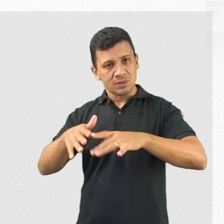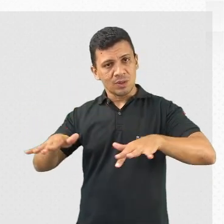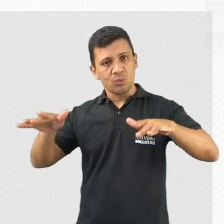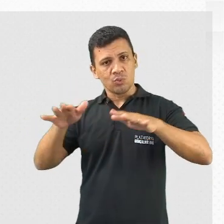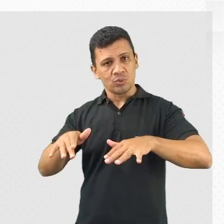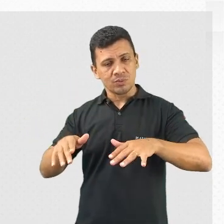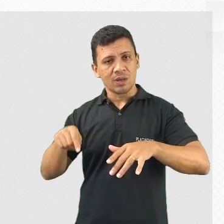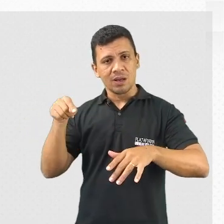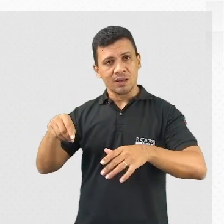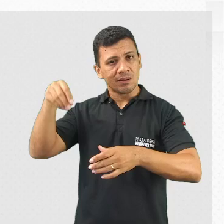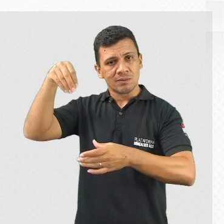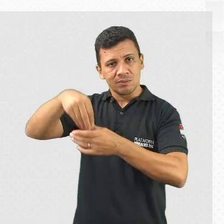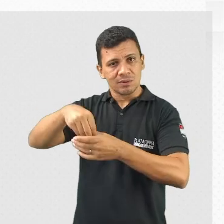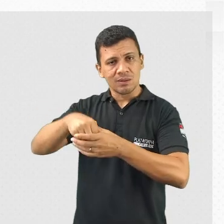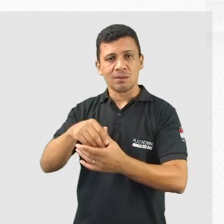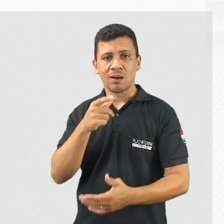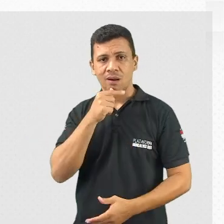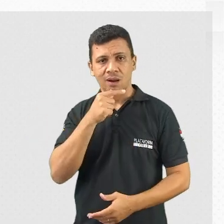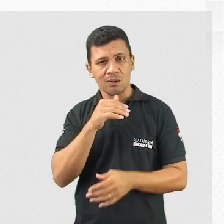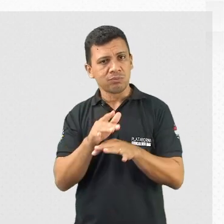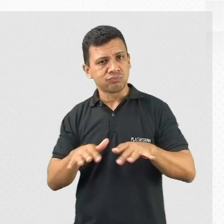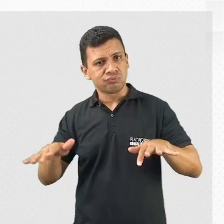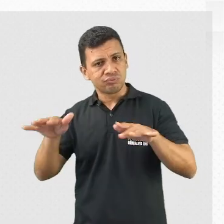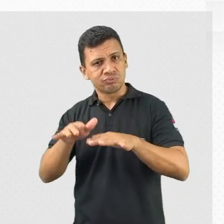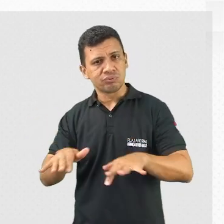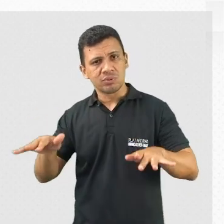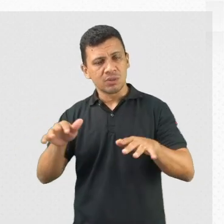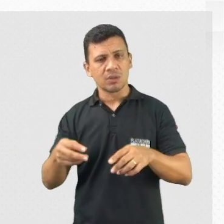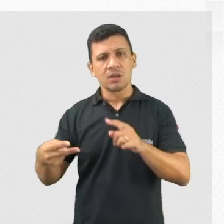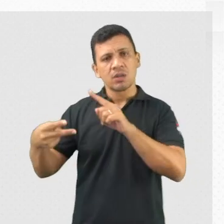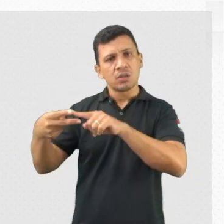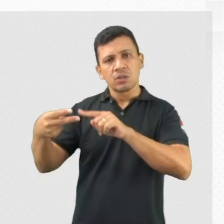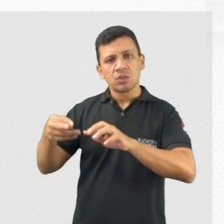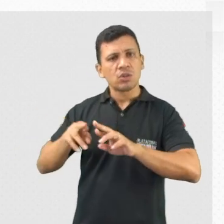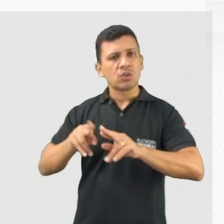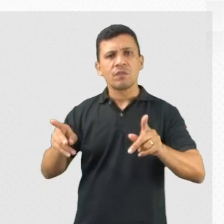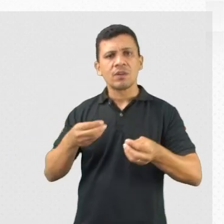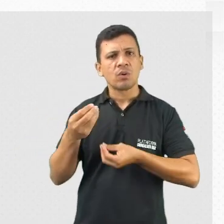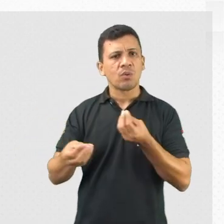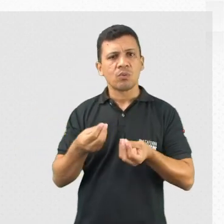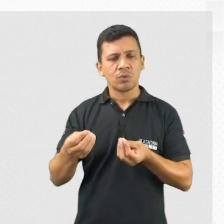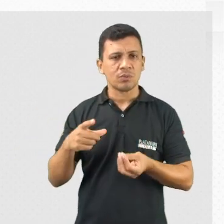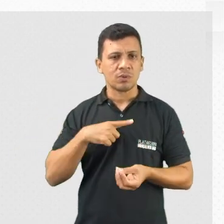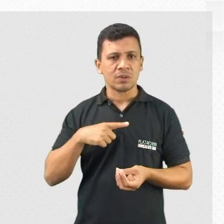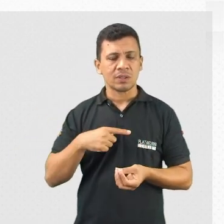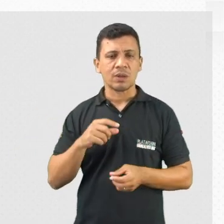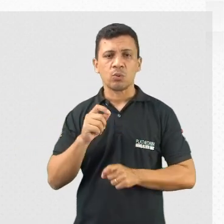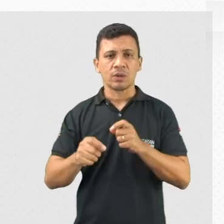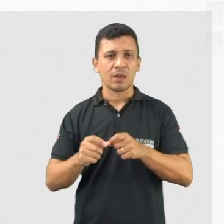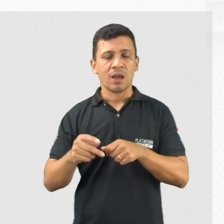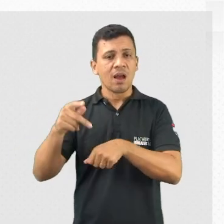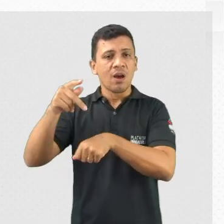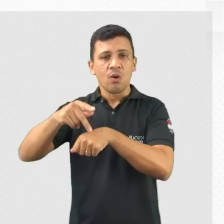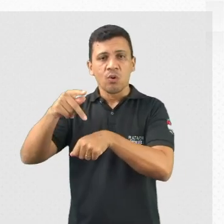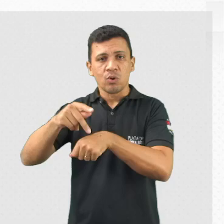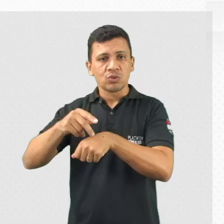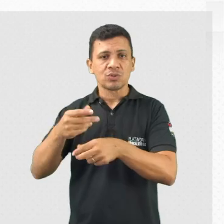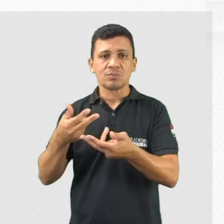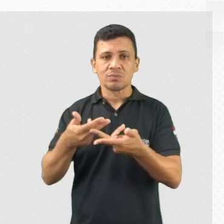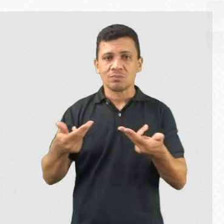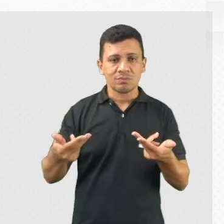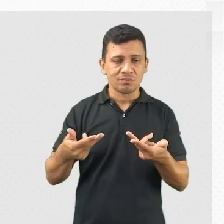cobre o fundo dos oceanos. Elas vão se diferir principalmente pela espessura e as rochas que a compõem em grande